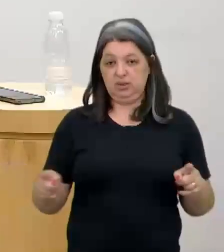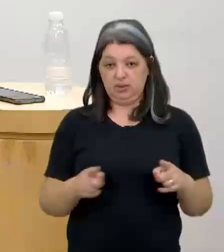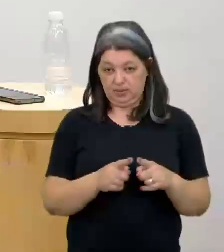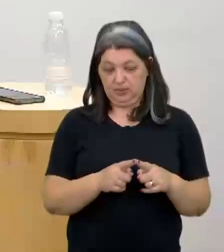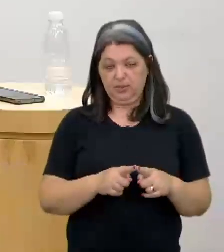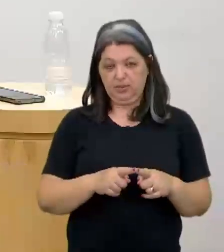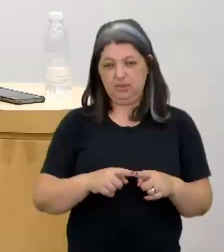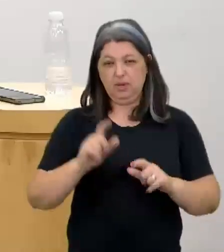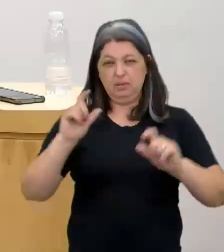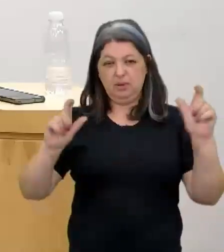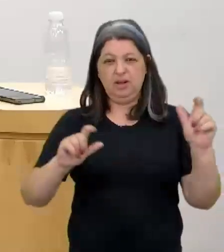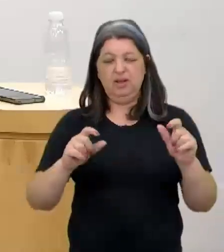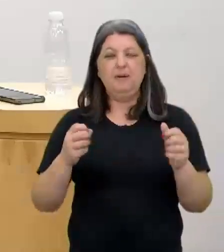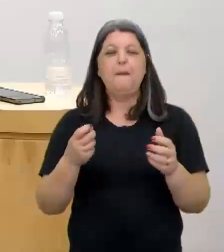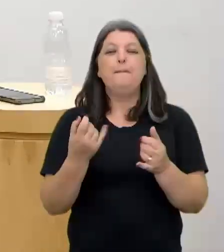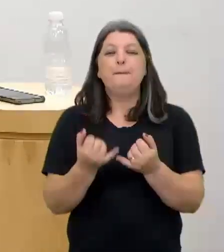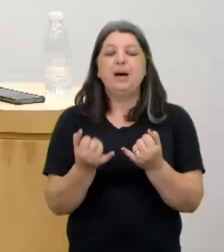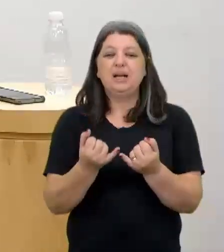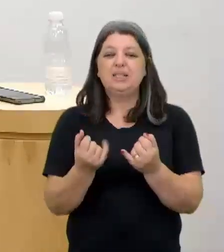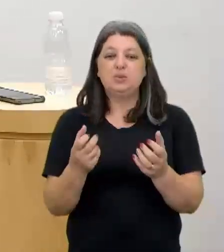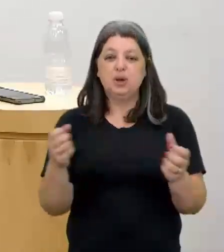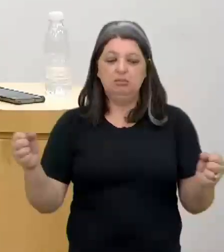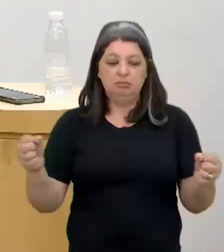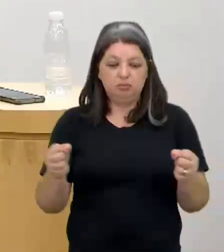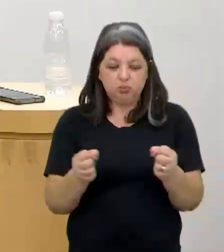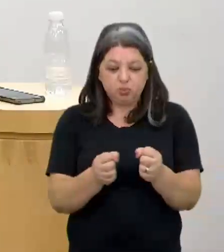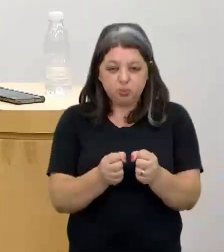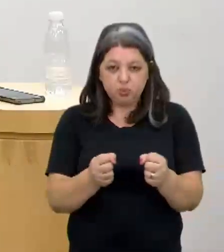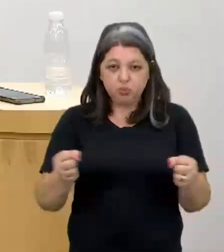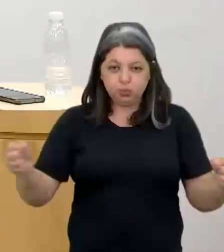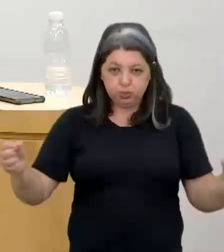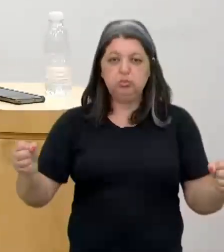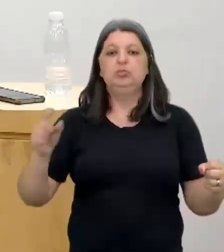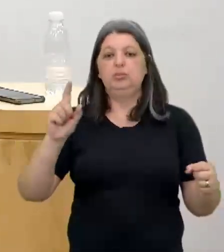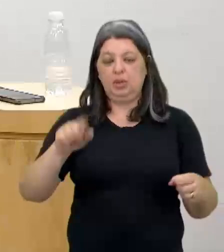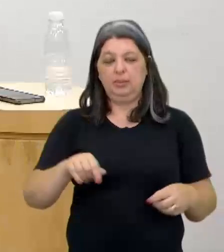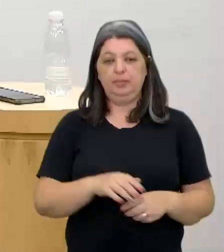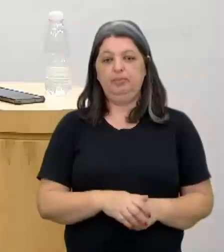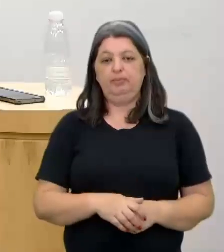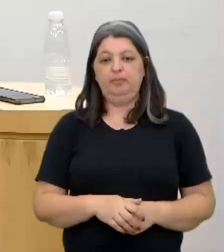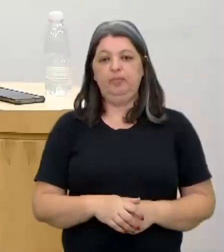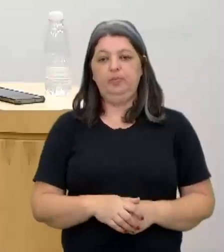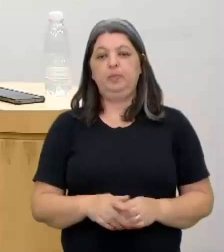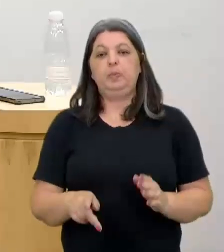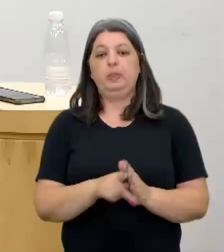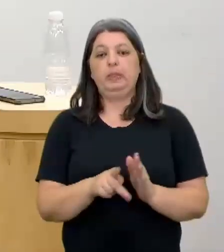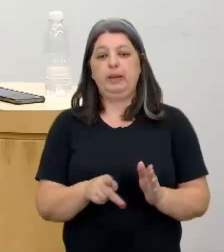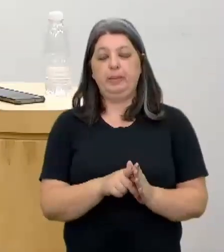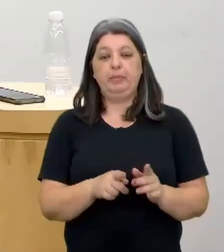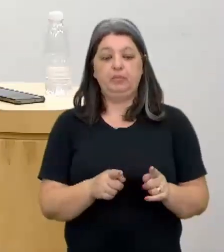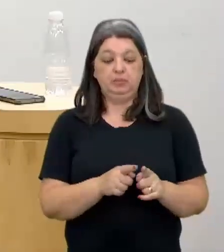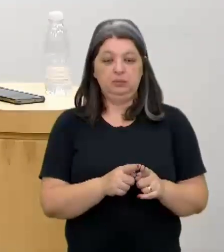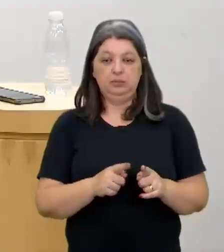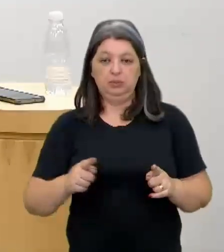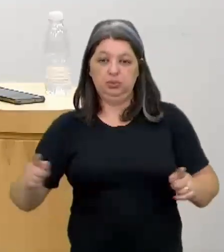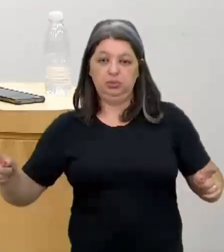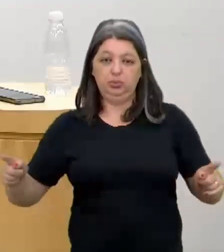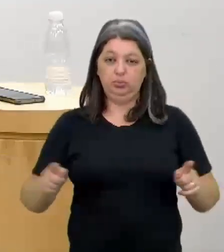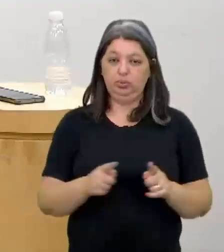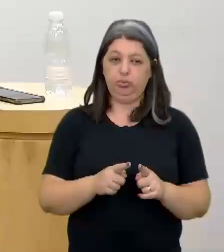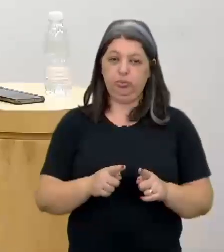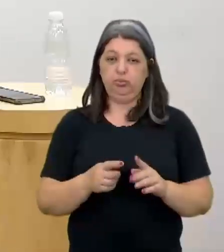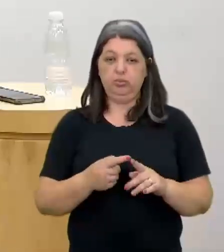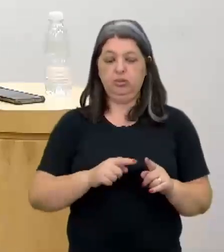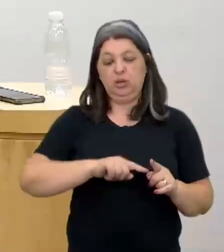gente está como se fosse uma mola, apertando a mola, esticando a mola. Então, é isso que a gente vai mexer agora. A gente vai mexer no arco. Então, essa subida e essa descida,